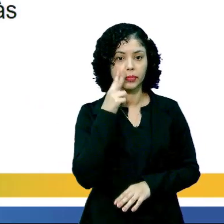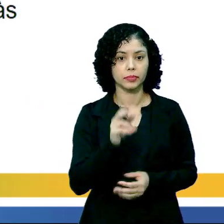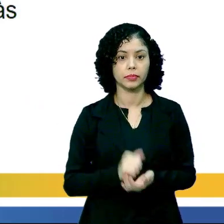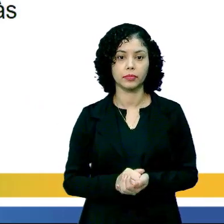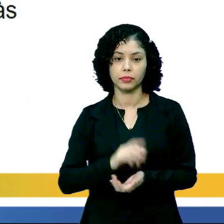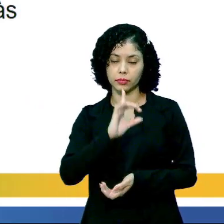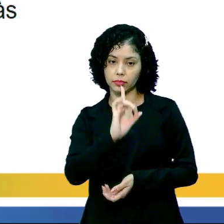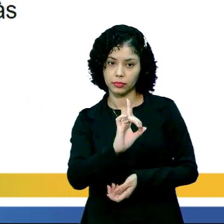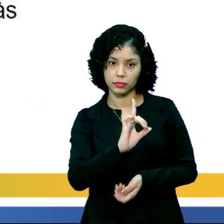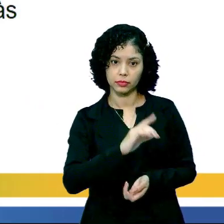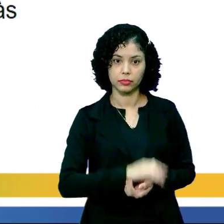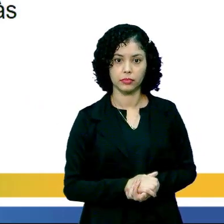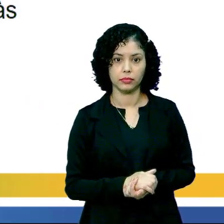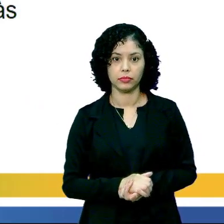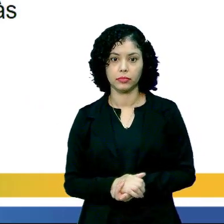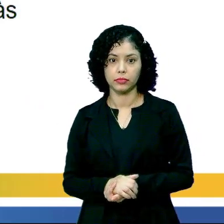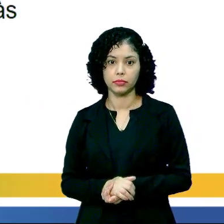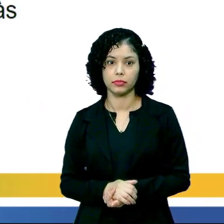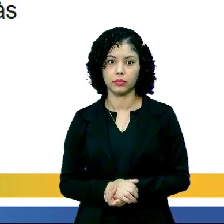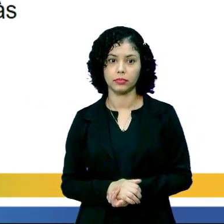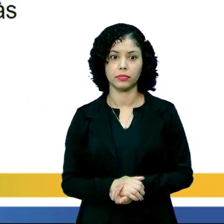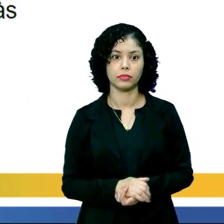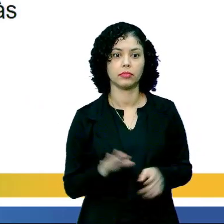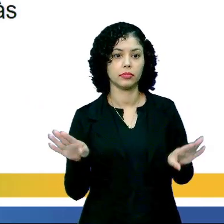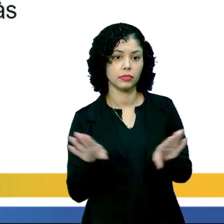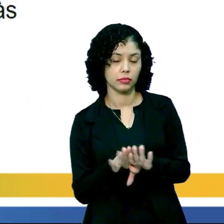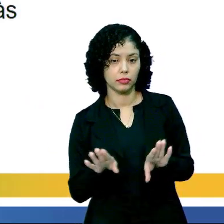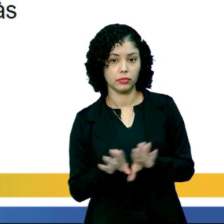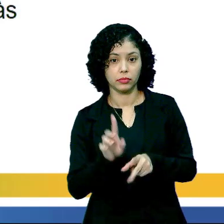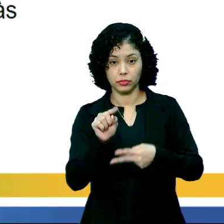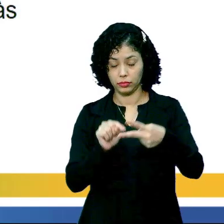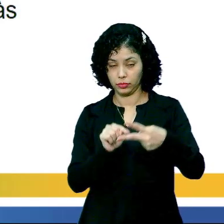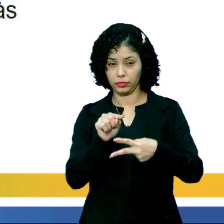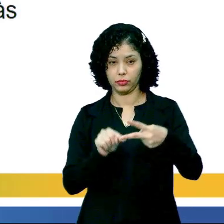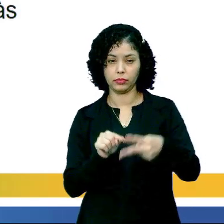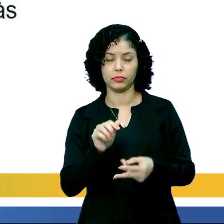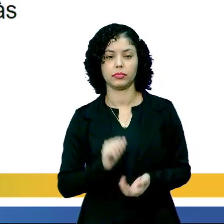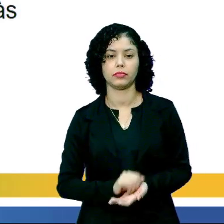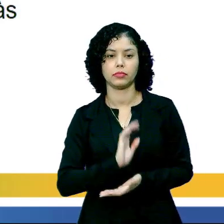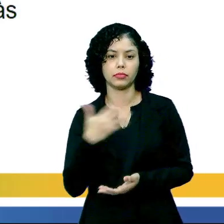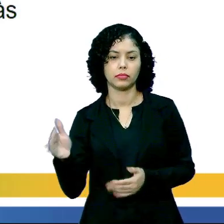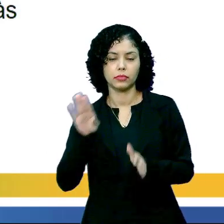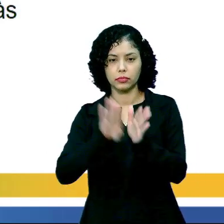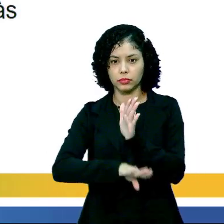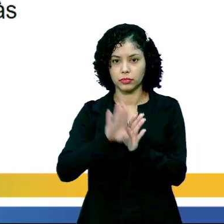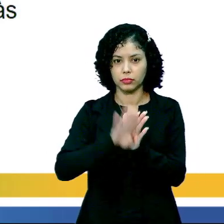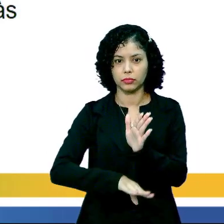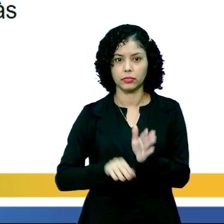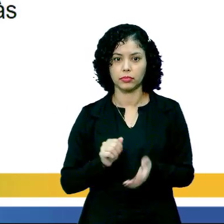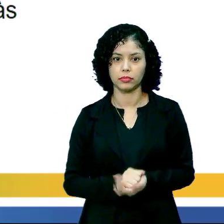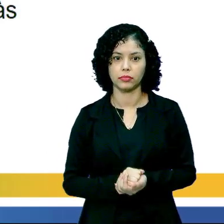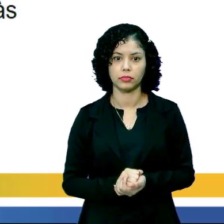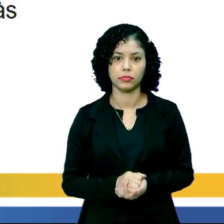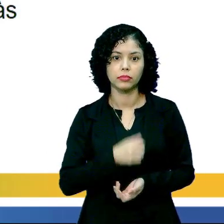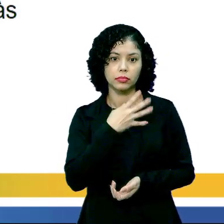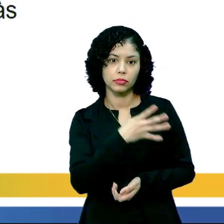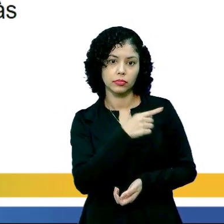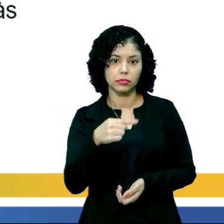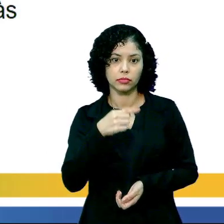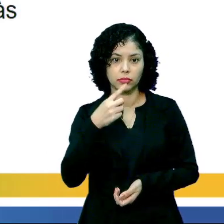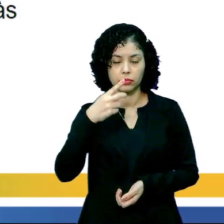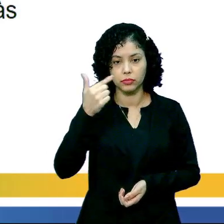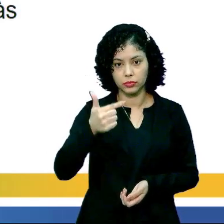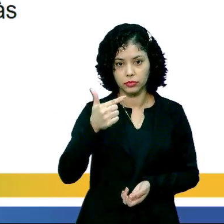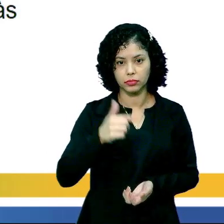ó que na letra d o ácido sulfúrico e o ácido nítrico quando eu faço essa subtração eu vou ter quatro menos dois